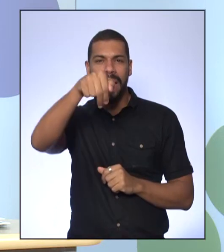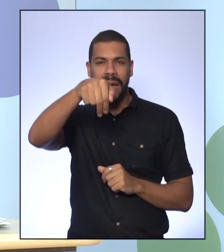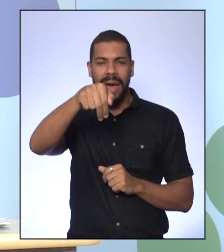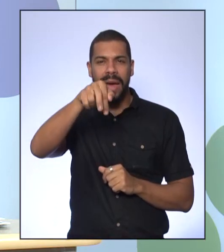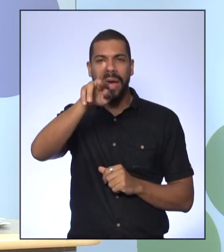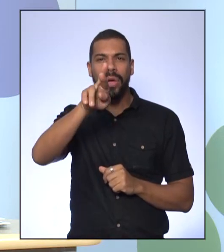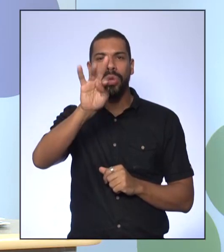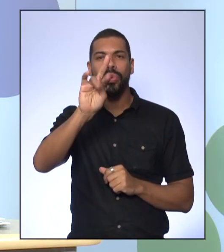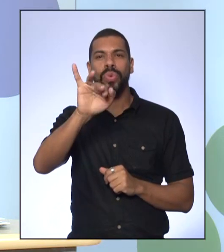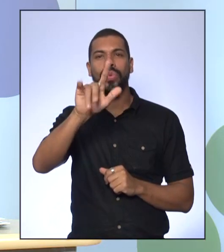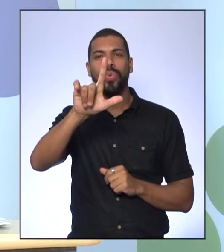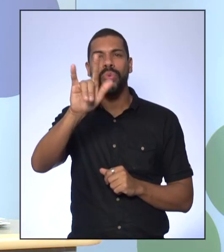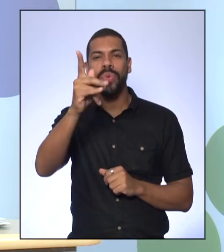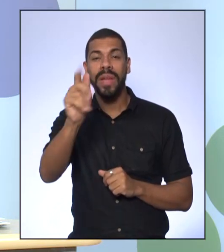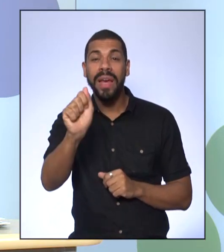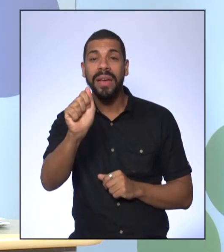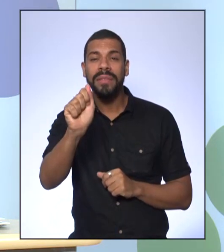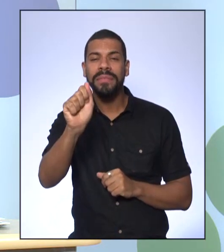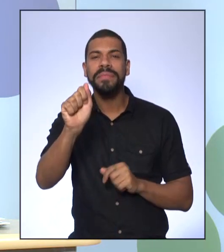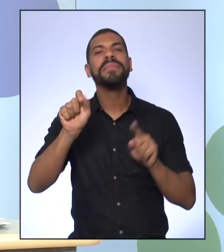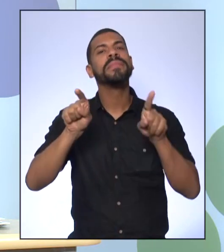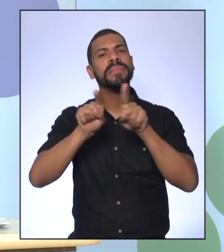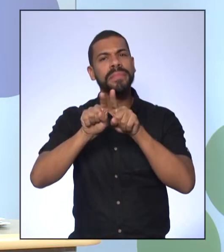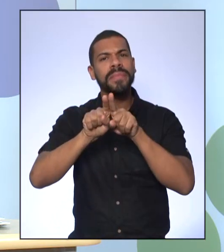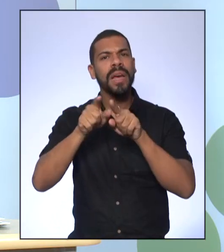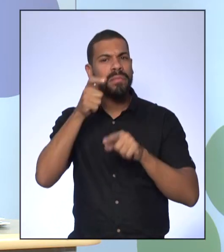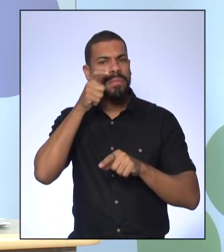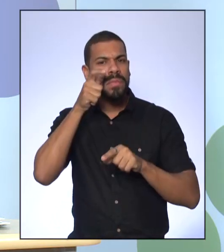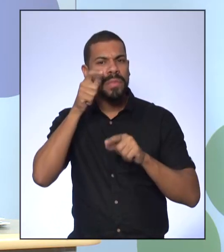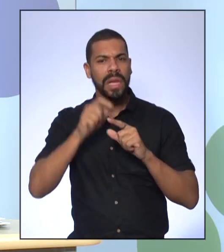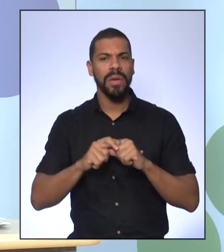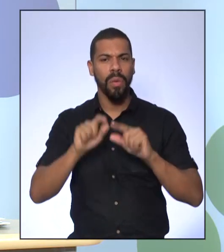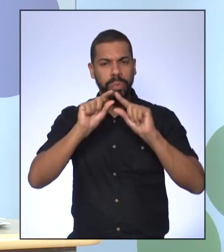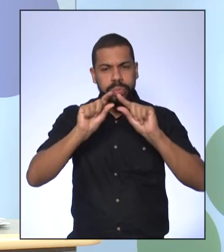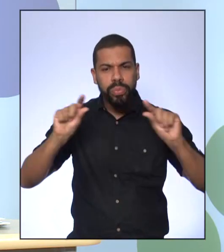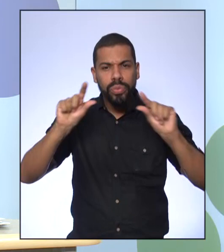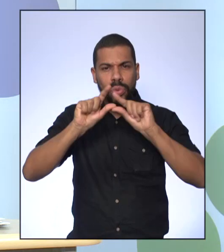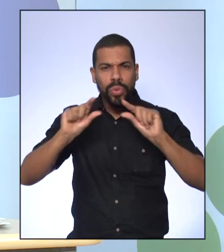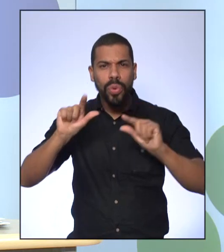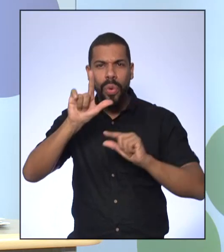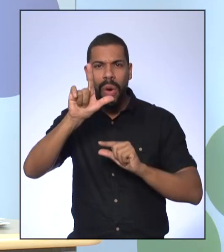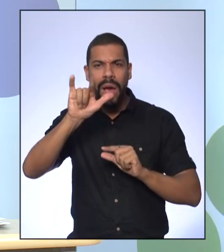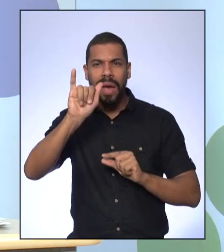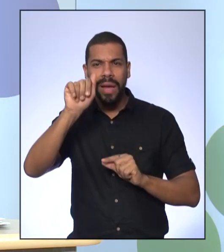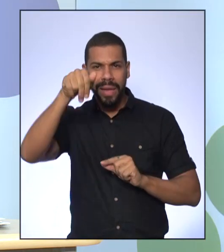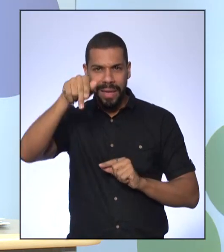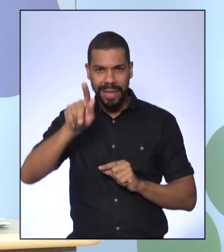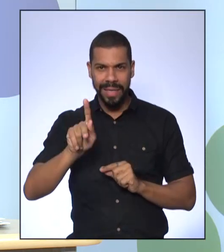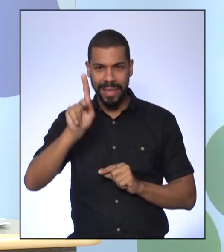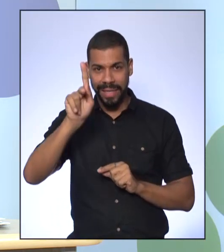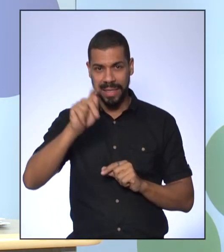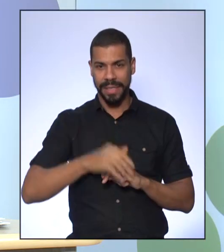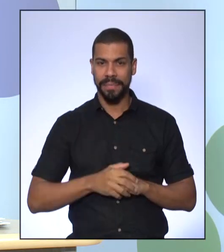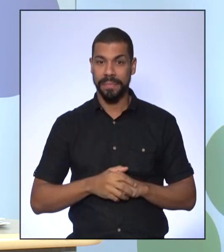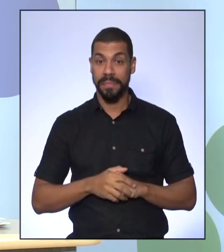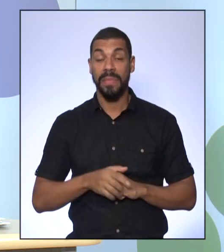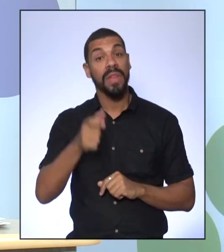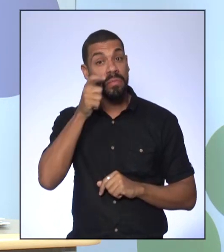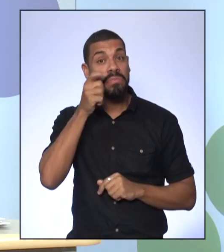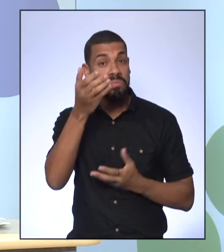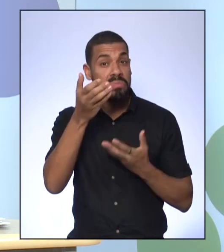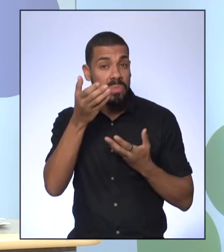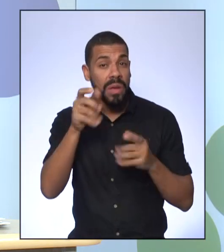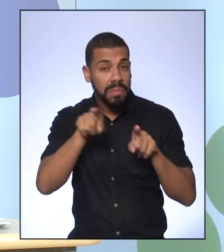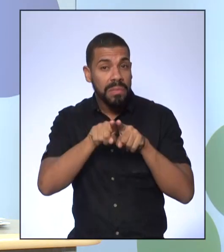têm um Instagram lá e tem o link que vocês conseguem acessar a revista, que é a revista ganhadora dessa campanha que o